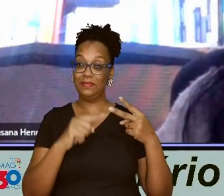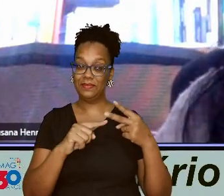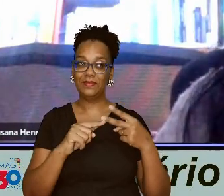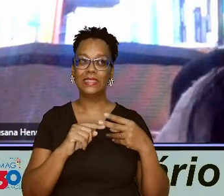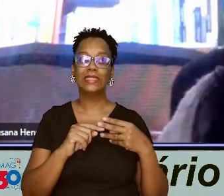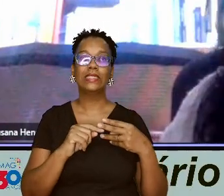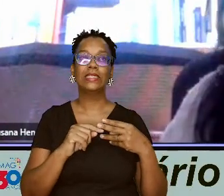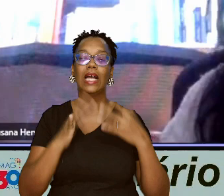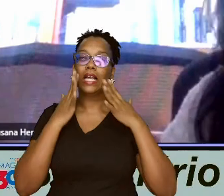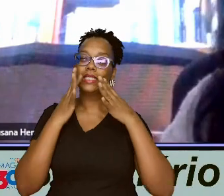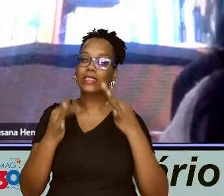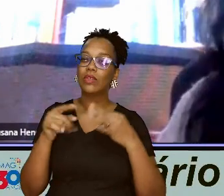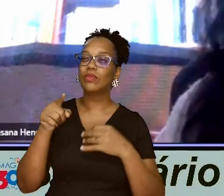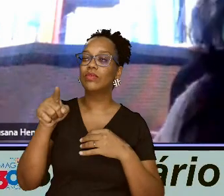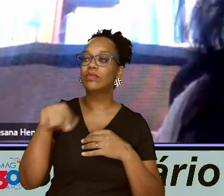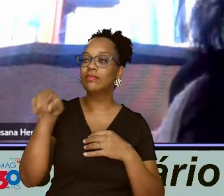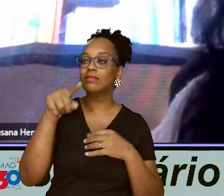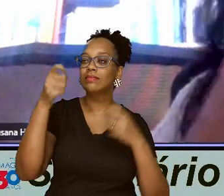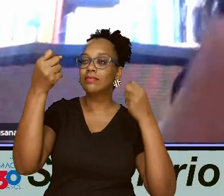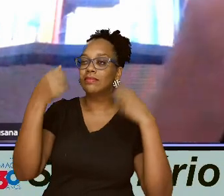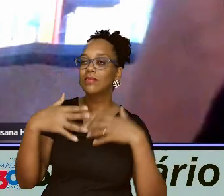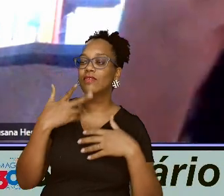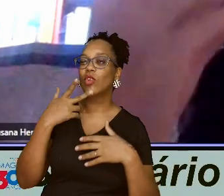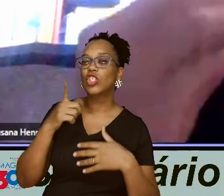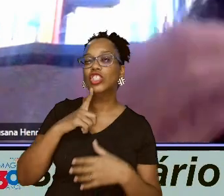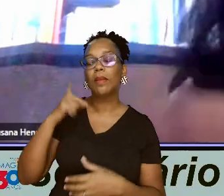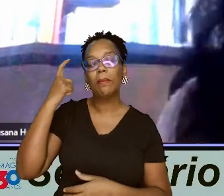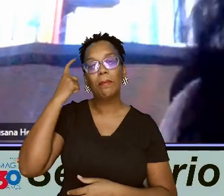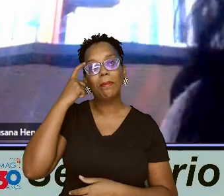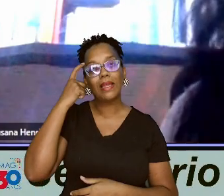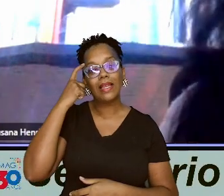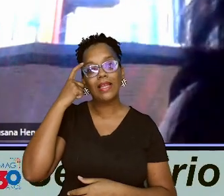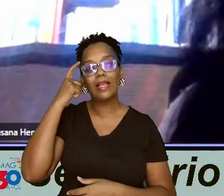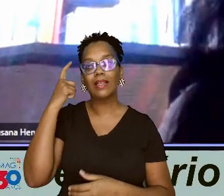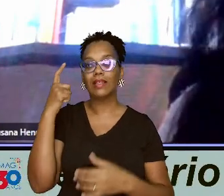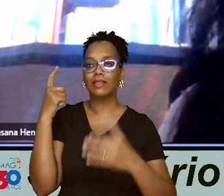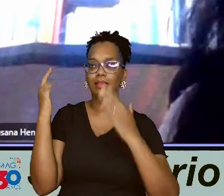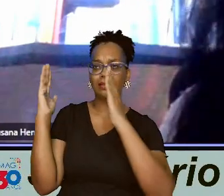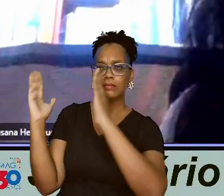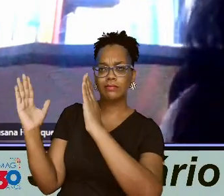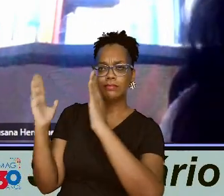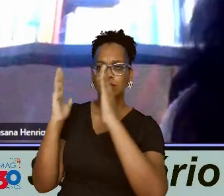atenção quando vocês falaram que vocês tinham pensado em categorizar